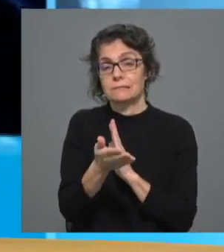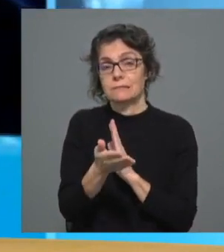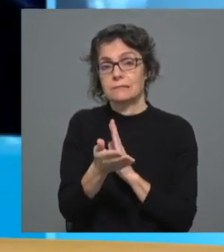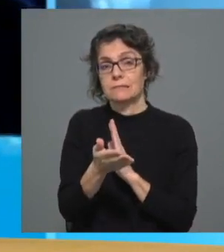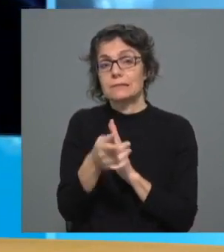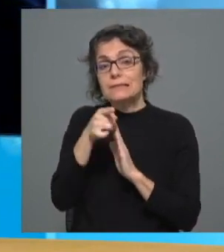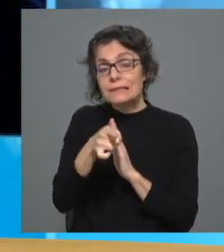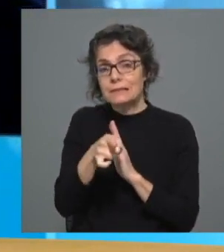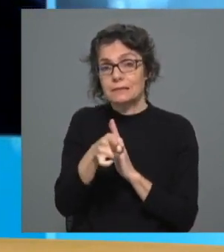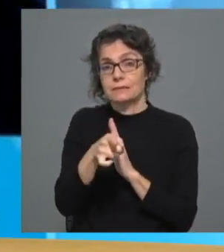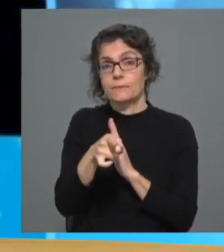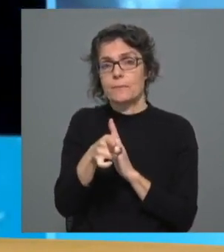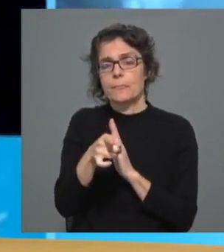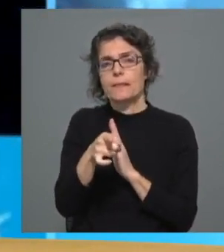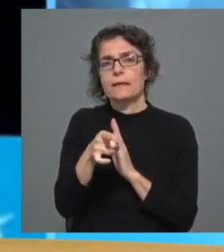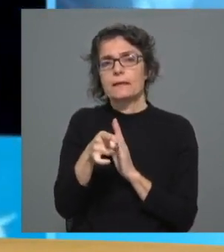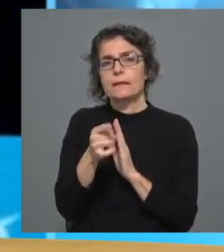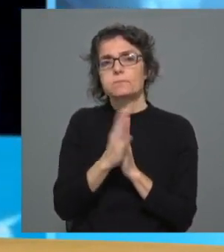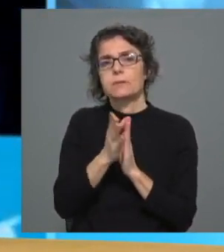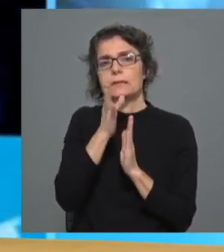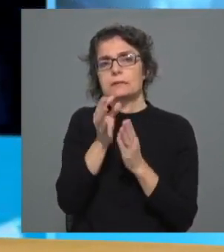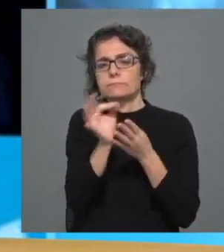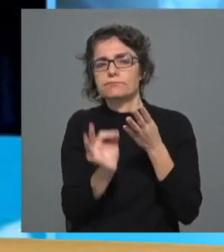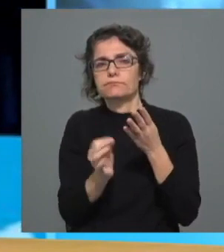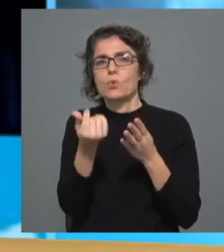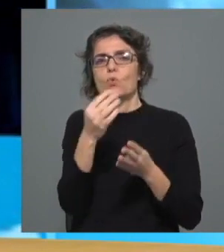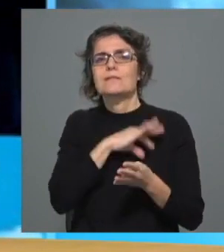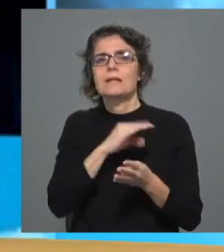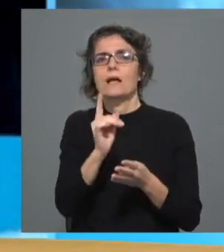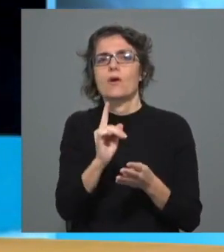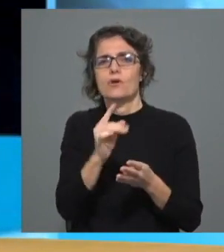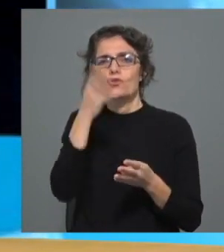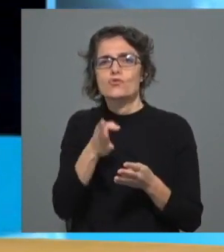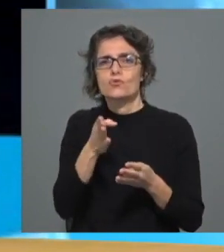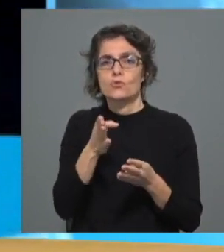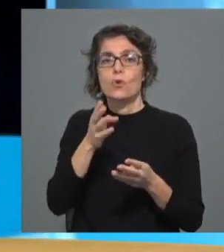define o critério de salário justo, é aquele que assegura